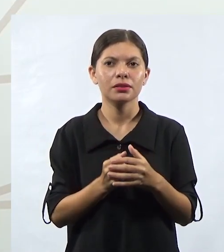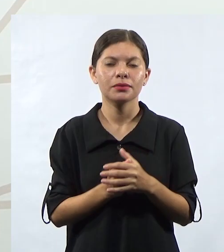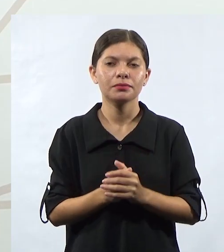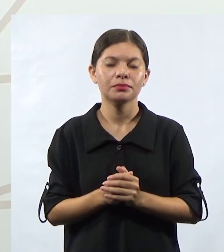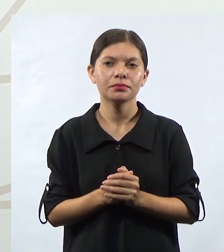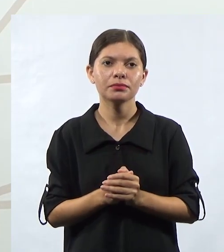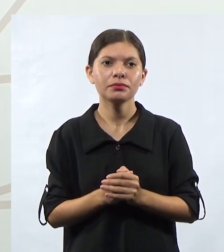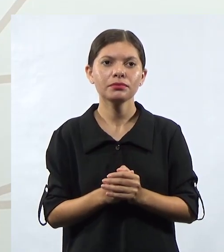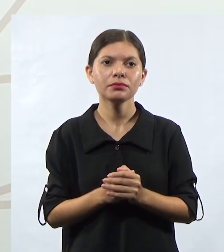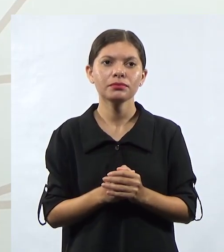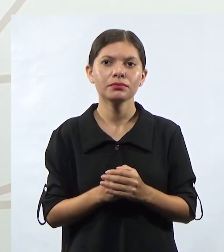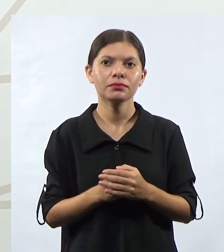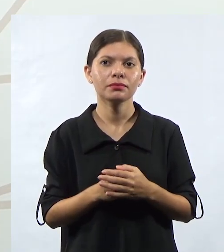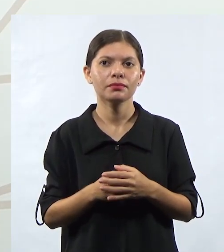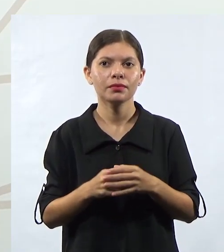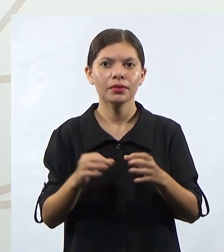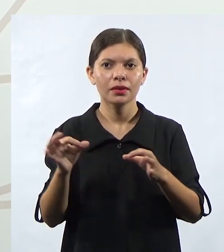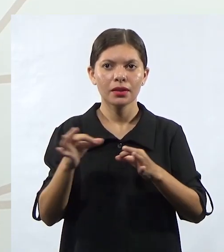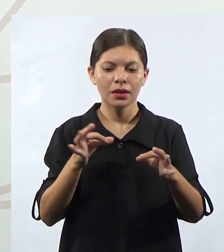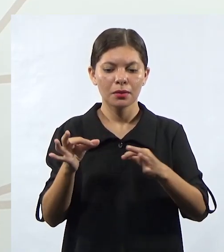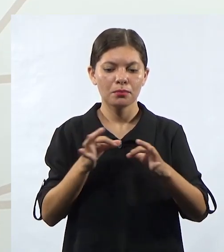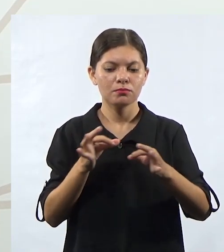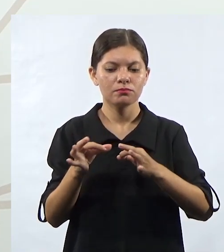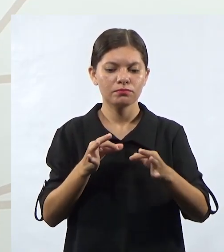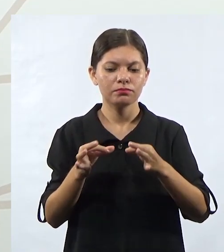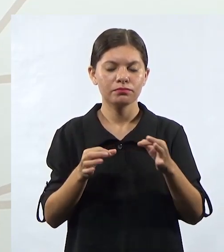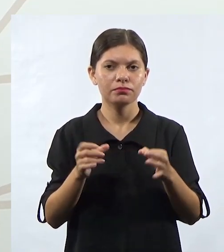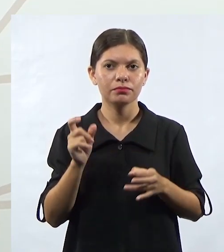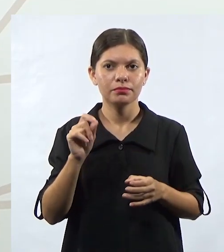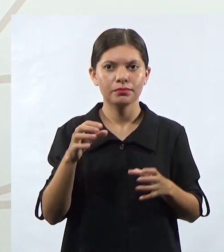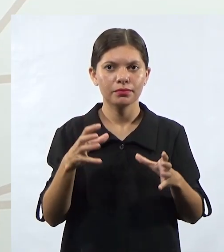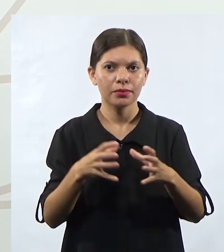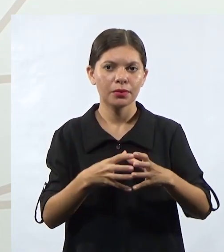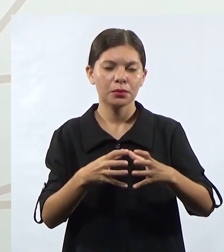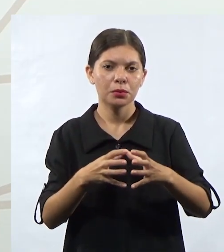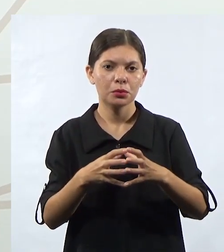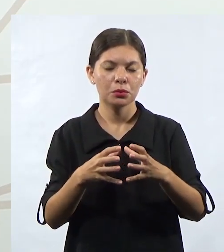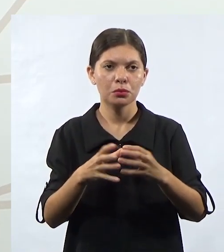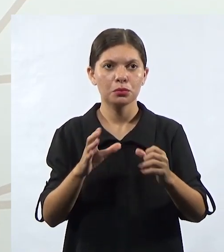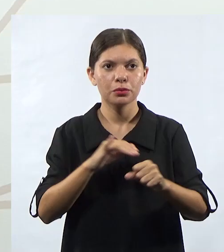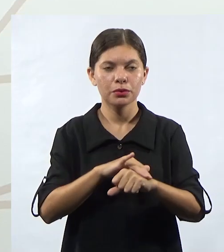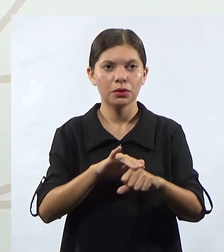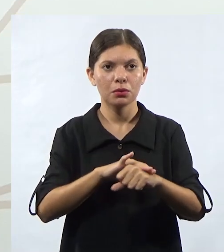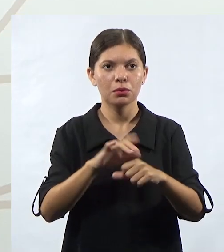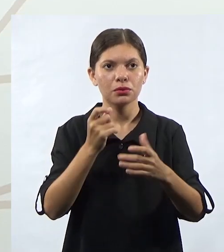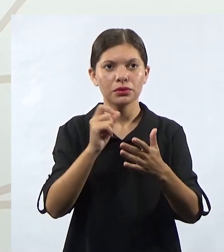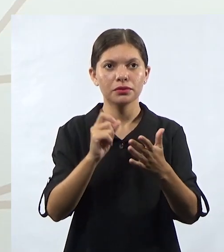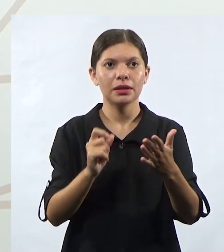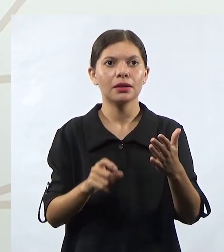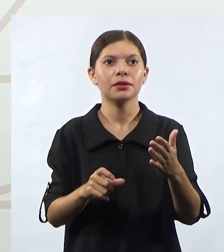de planejamento, né? Planejar o nosso grupo, os nossos encontros, nossa atividade.